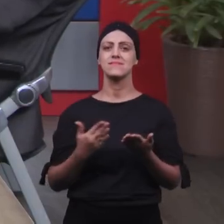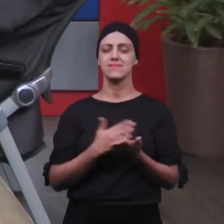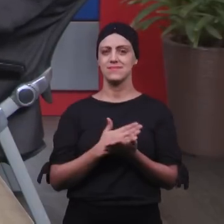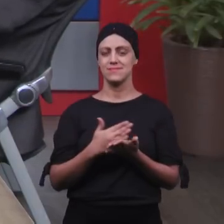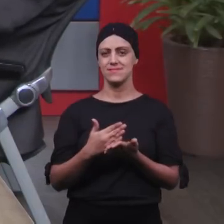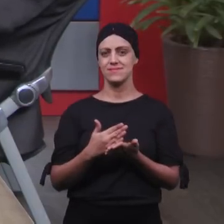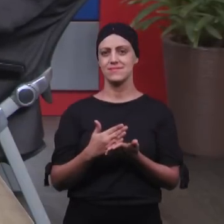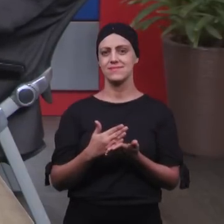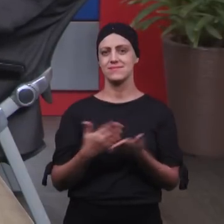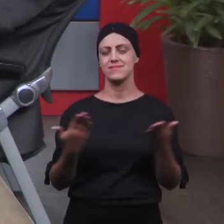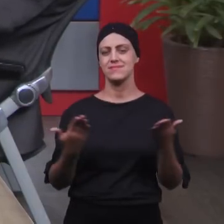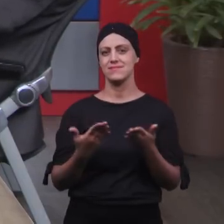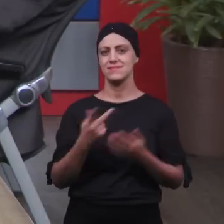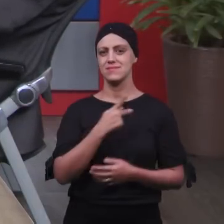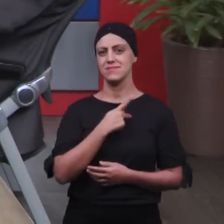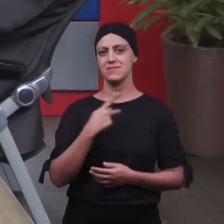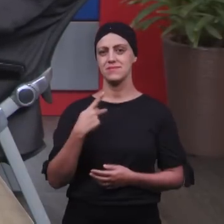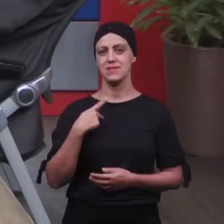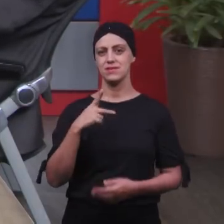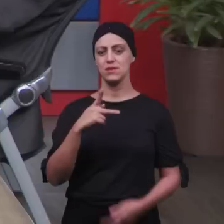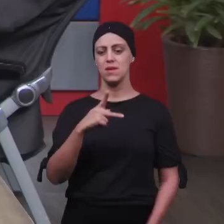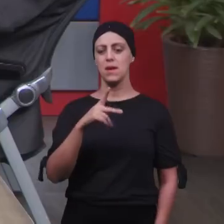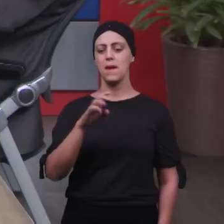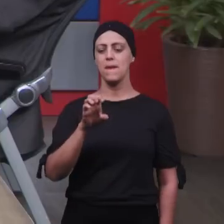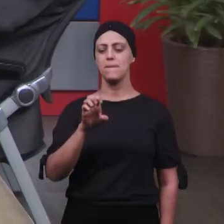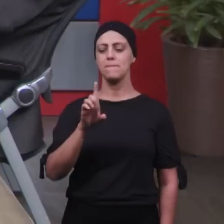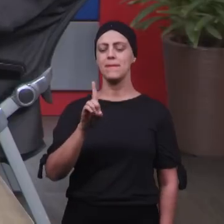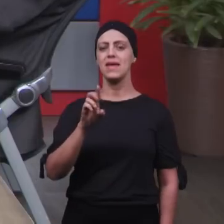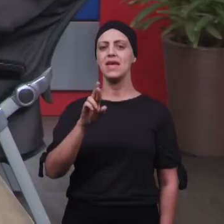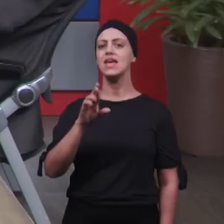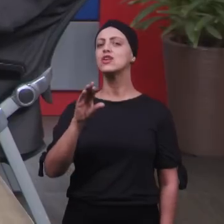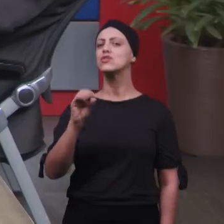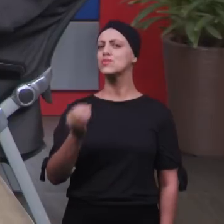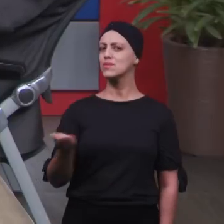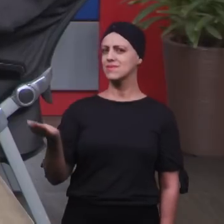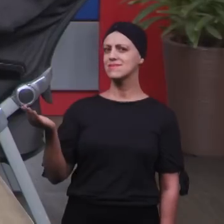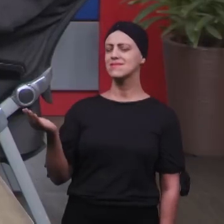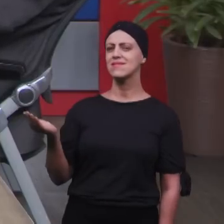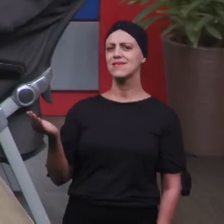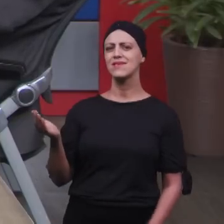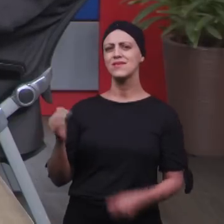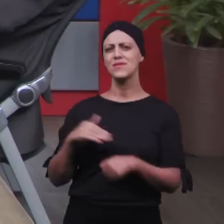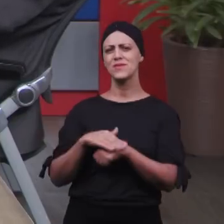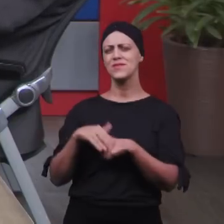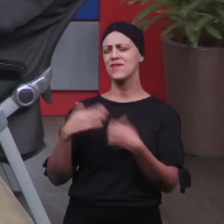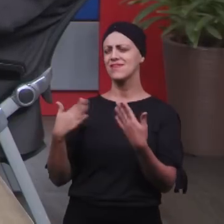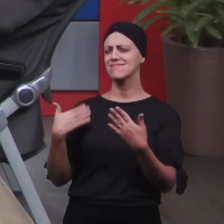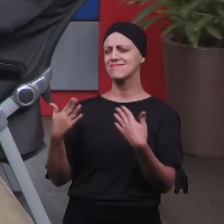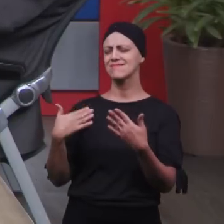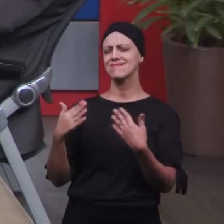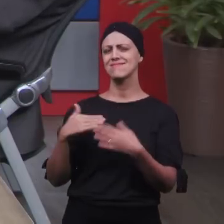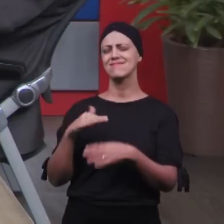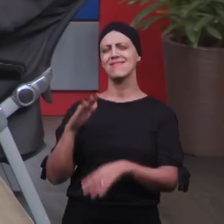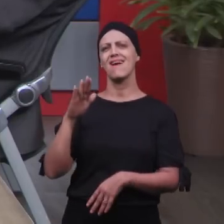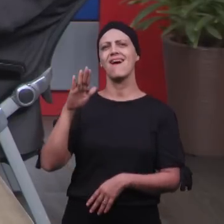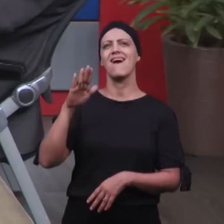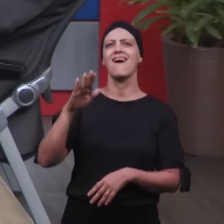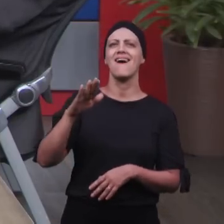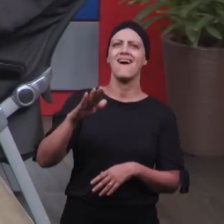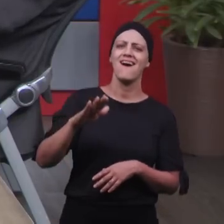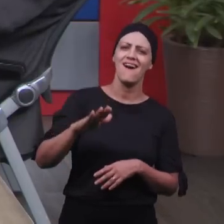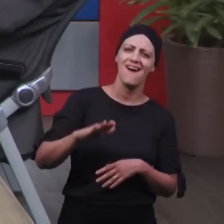o pastor Pedro. O pastor Pedro é uma pessoa que eu conversaria com ele tardes e tardes, né? Pela